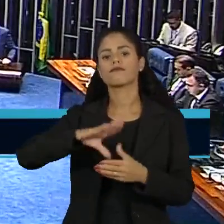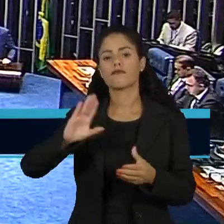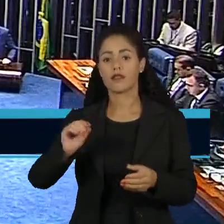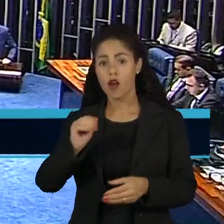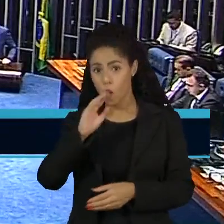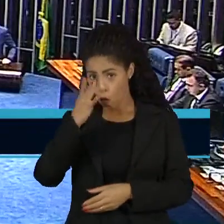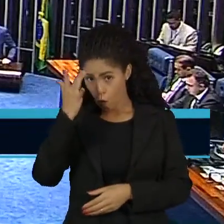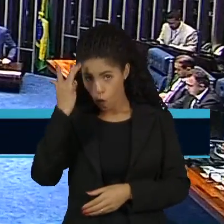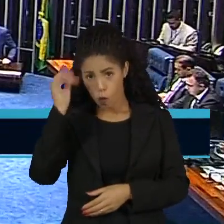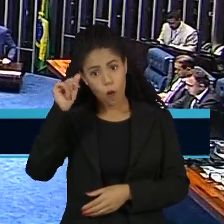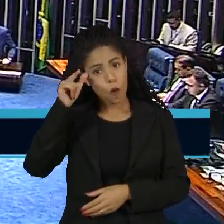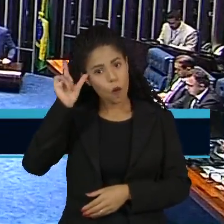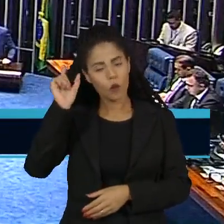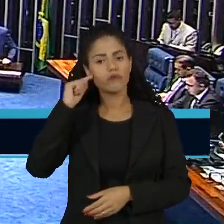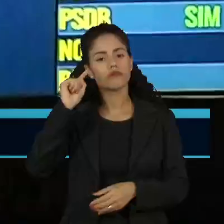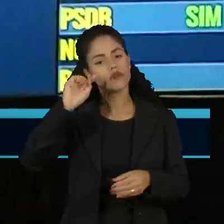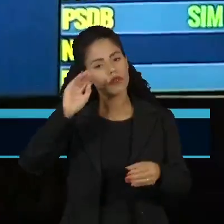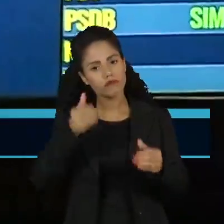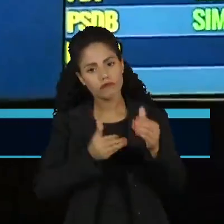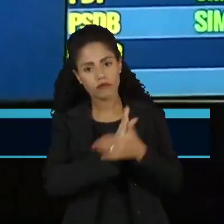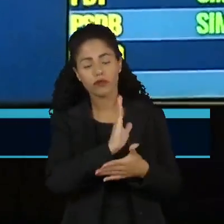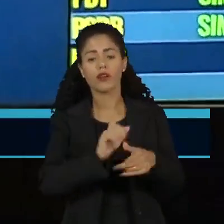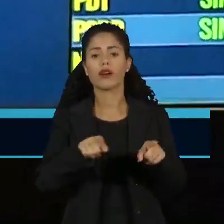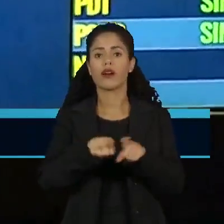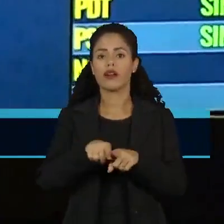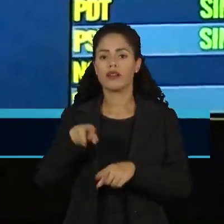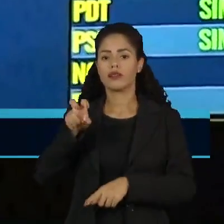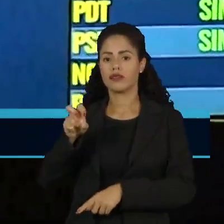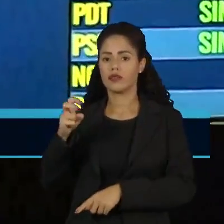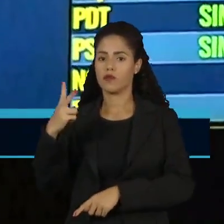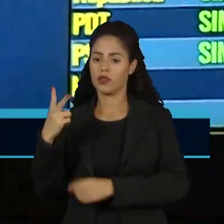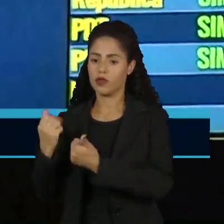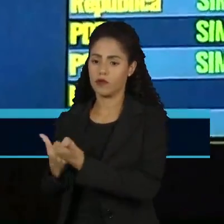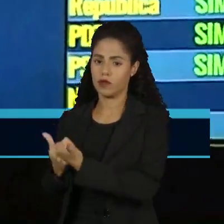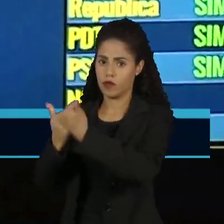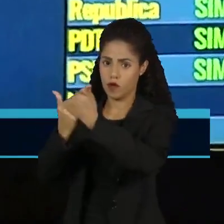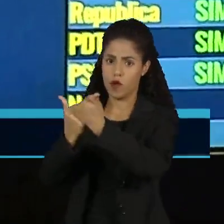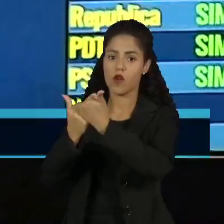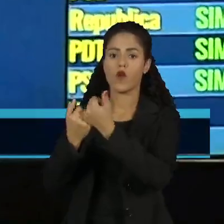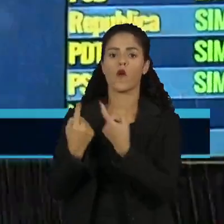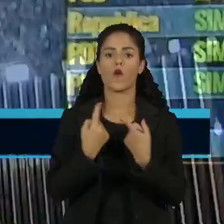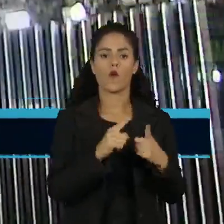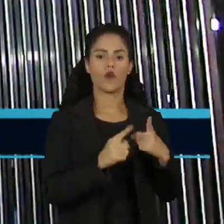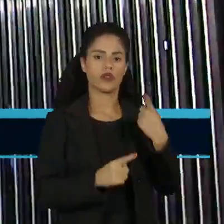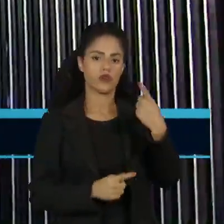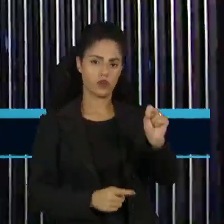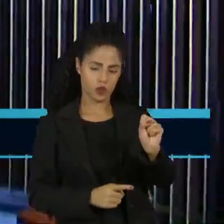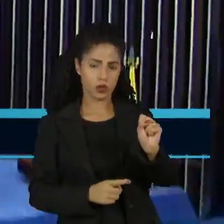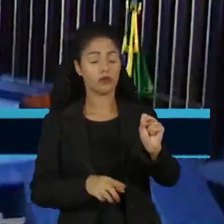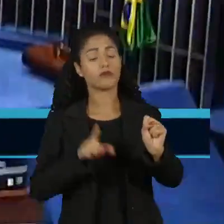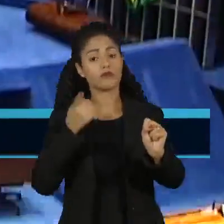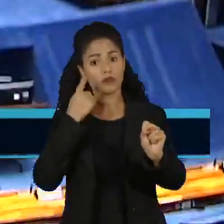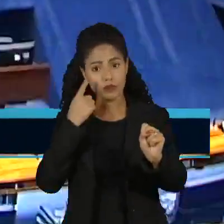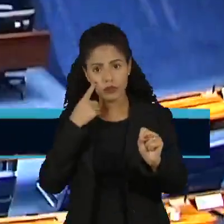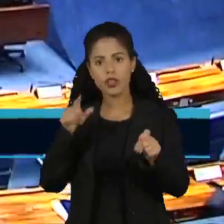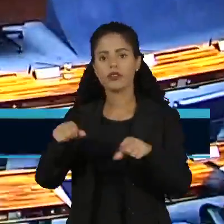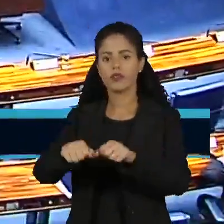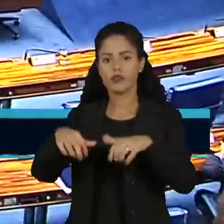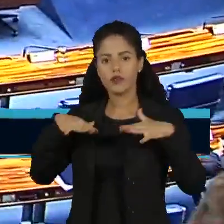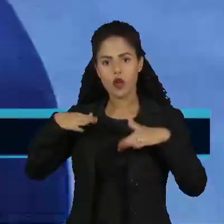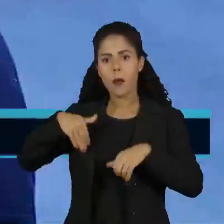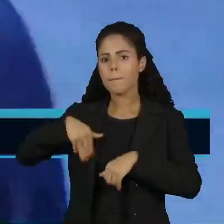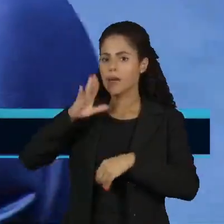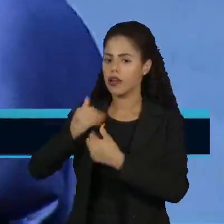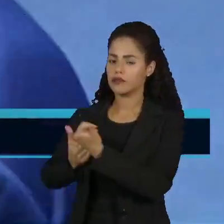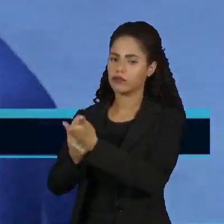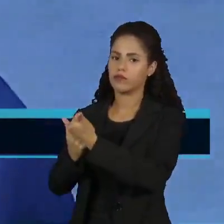ontem pelo Senado por uma larga diferença, 52 votos a favor e 18 contra. O Planalto contava com mais